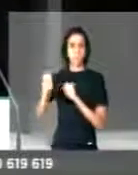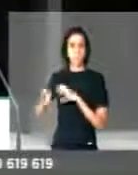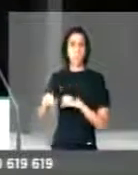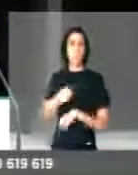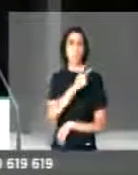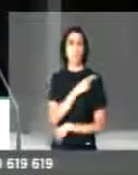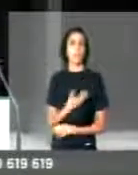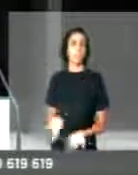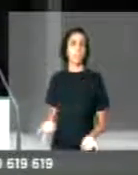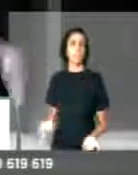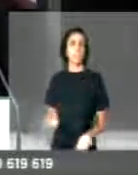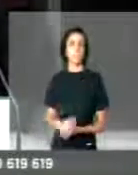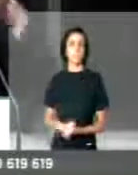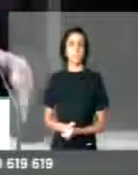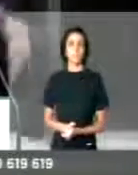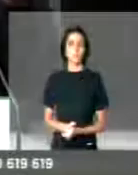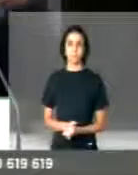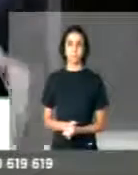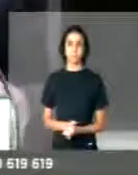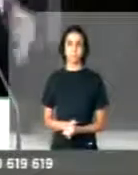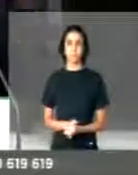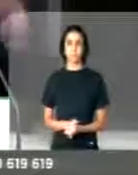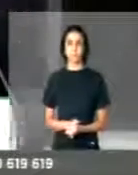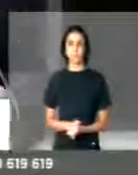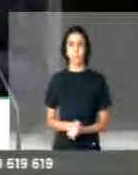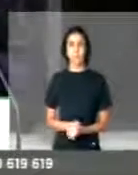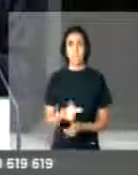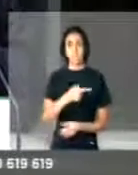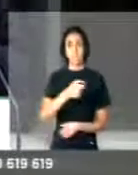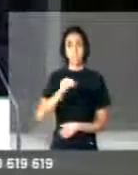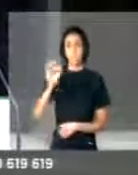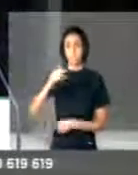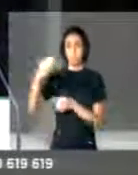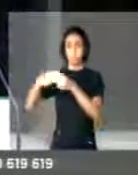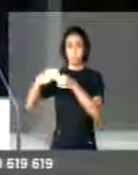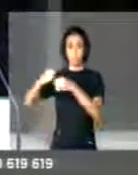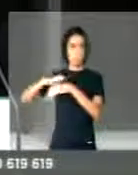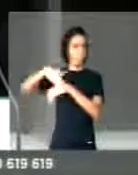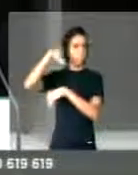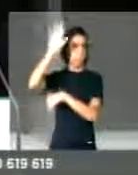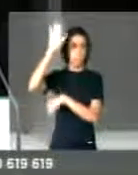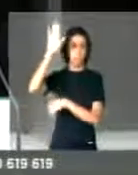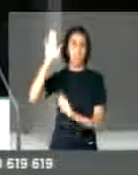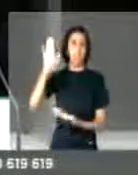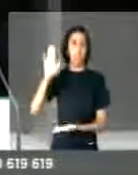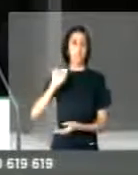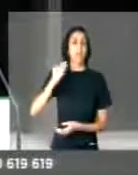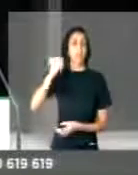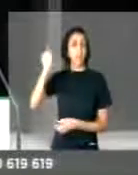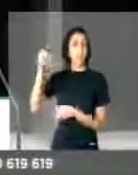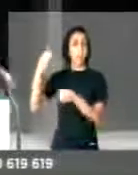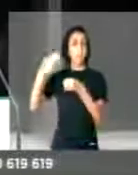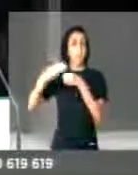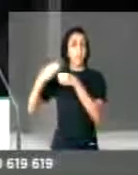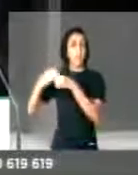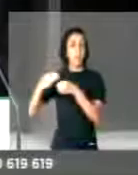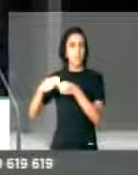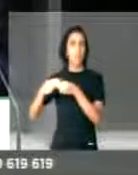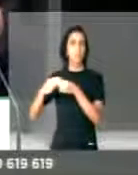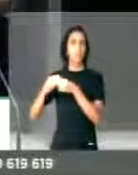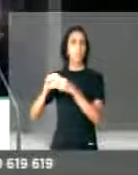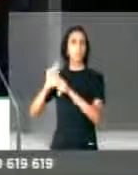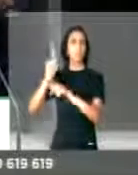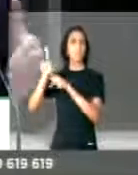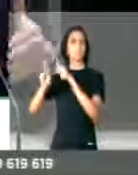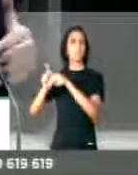ensino médio. Mais de 70% dos municípios brasileiros, aqueles municípios com